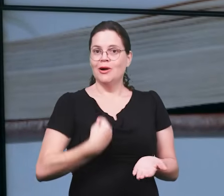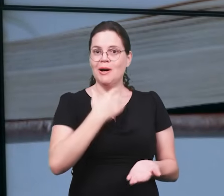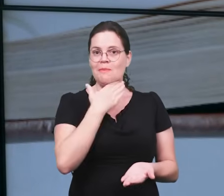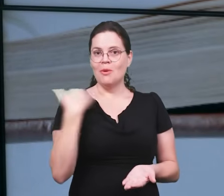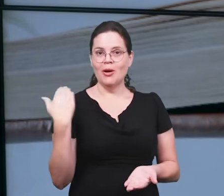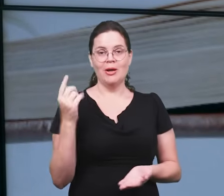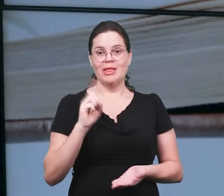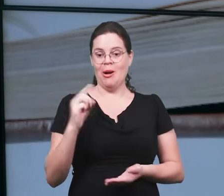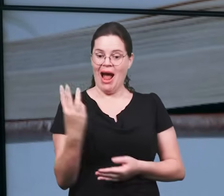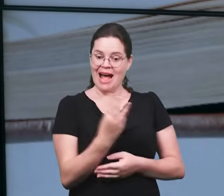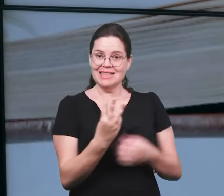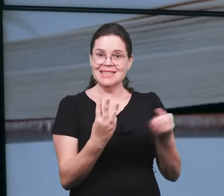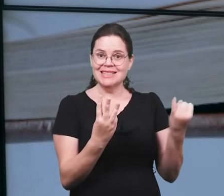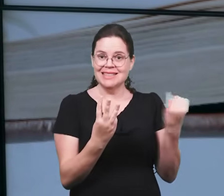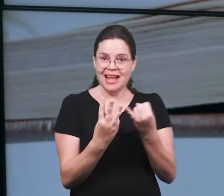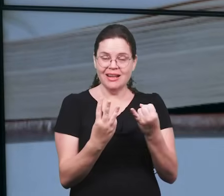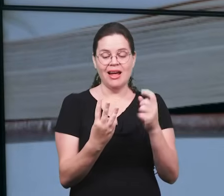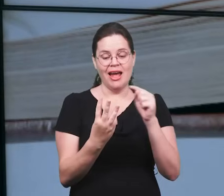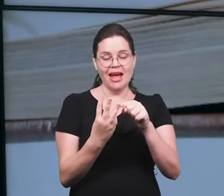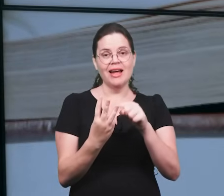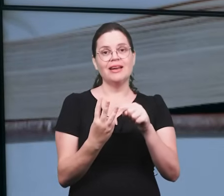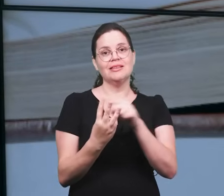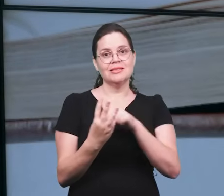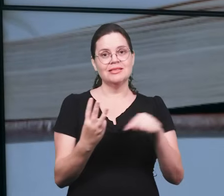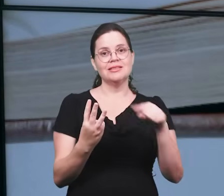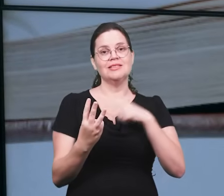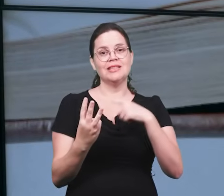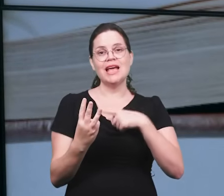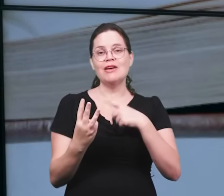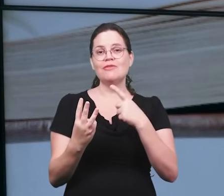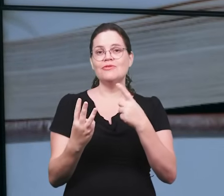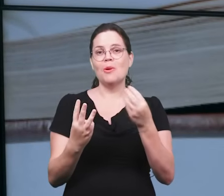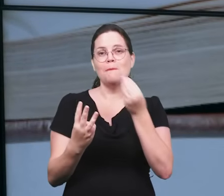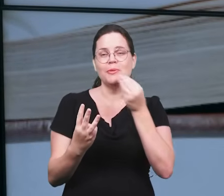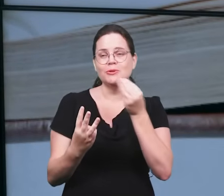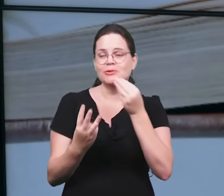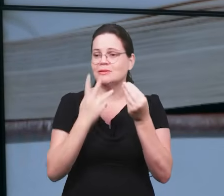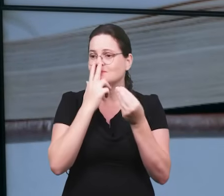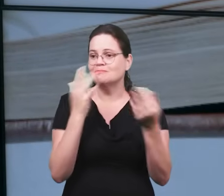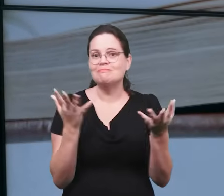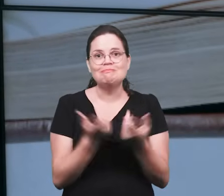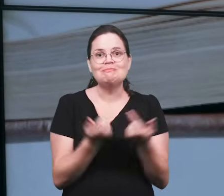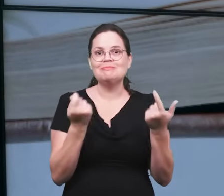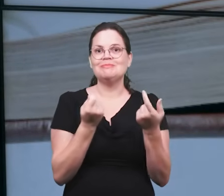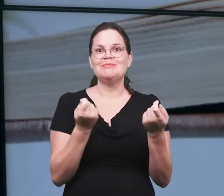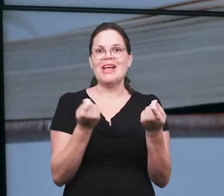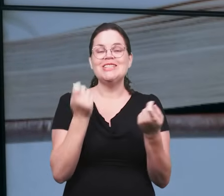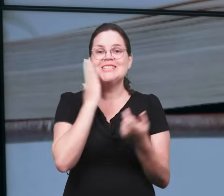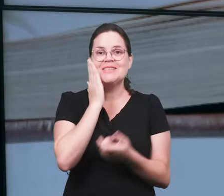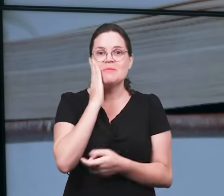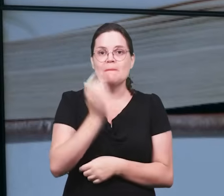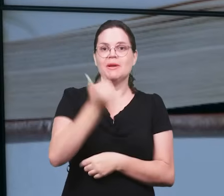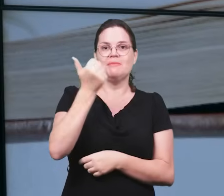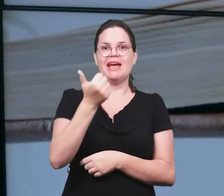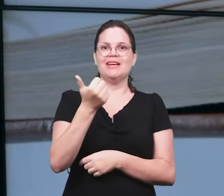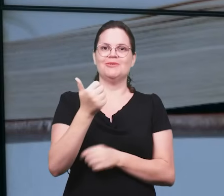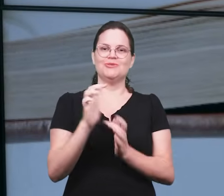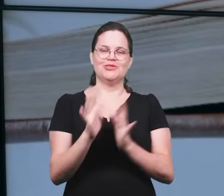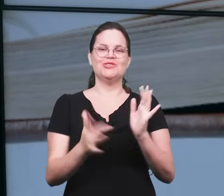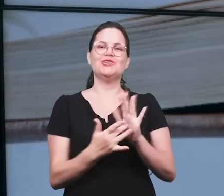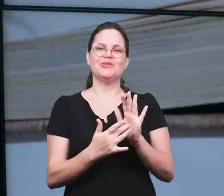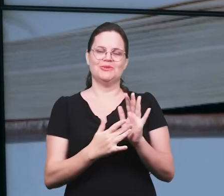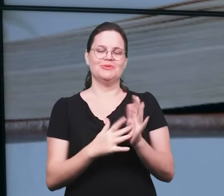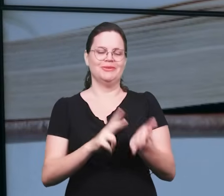ele ressuscitou. E Deus, elas tiveram o privilégio de poder dar essa notícia,